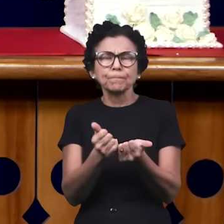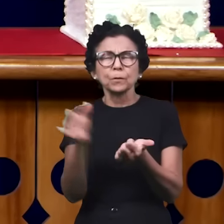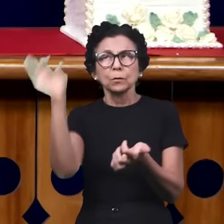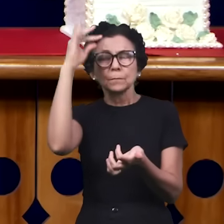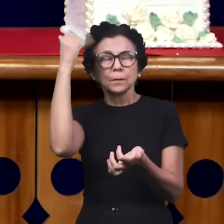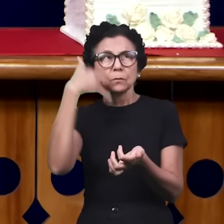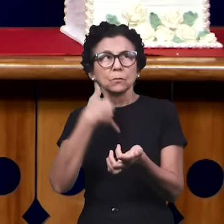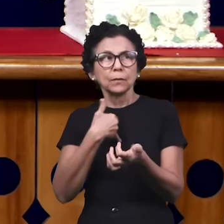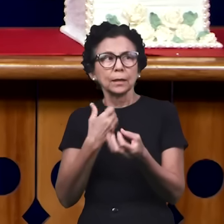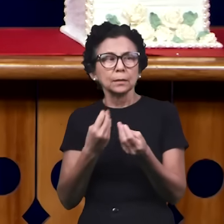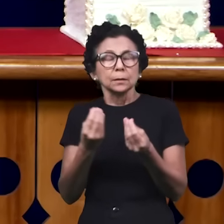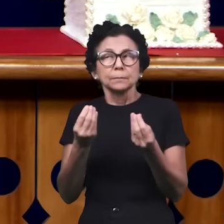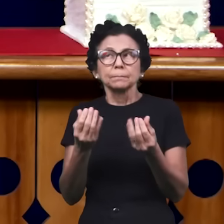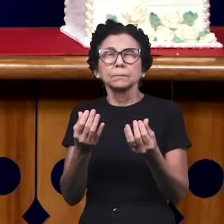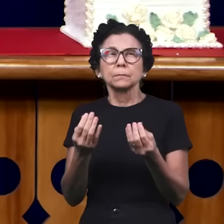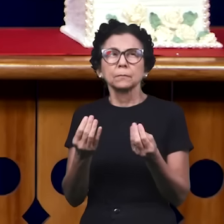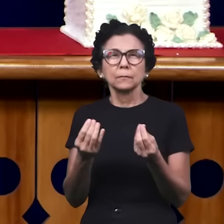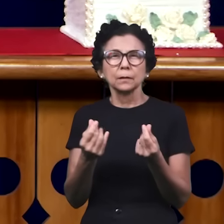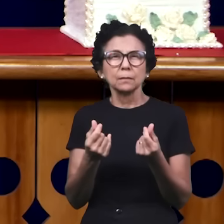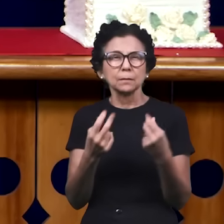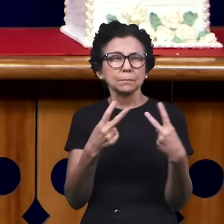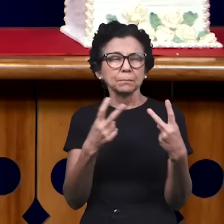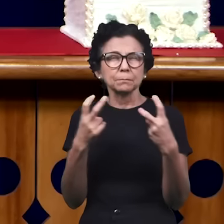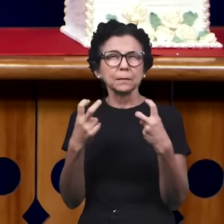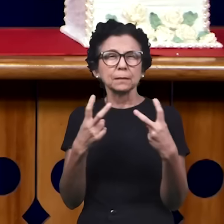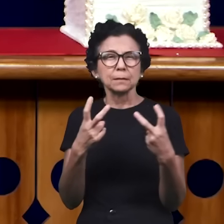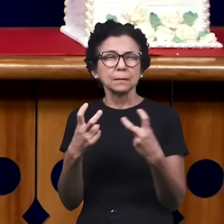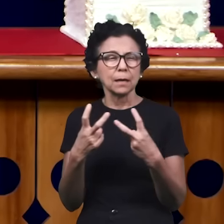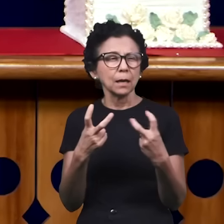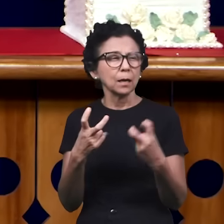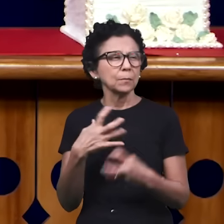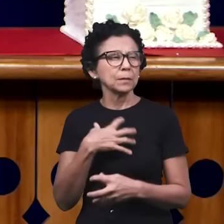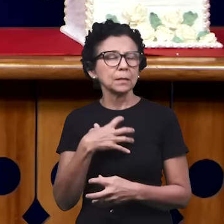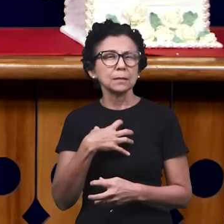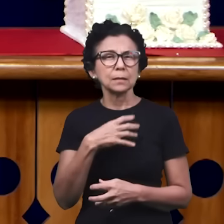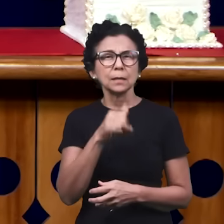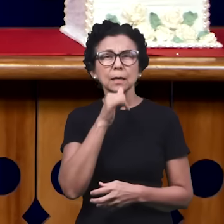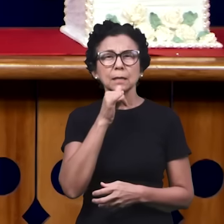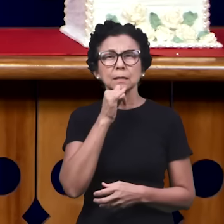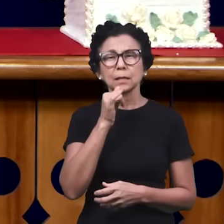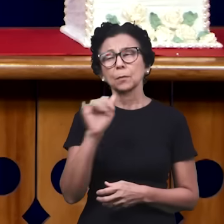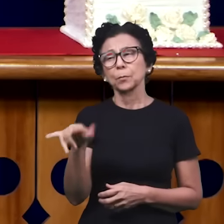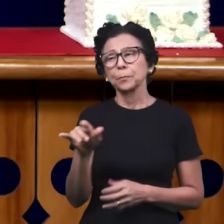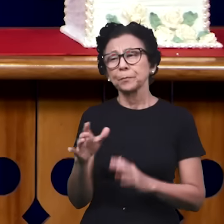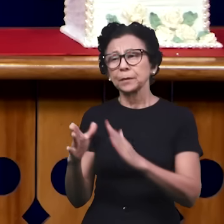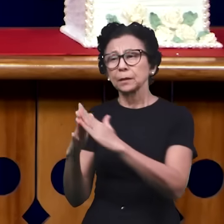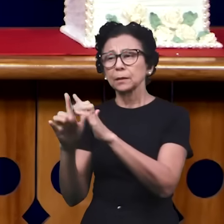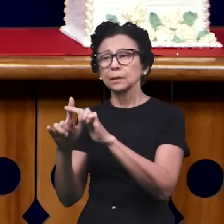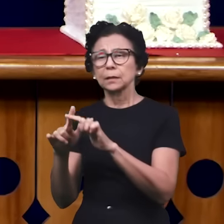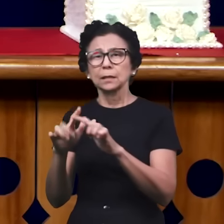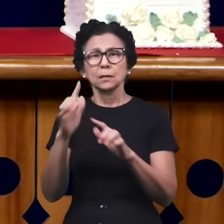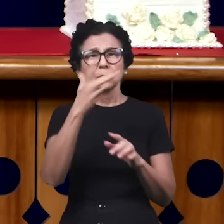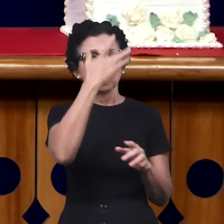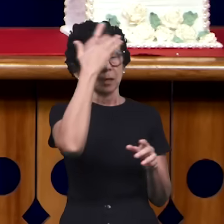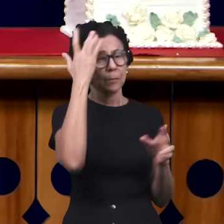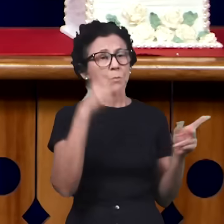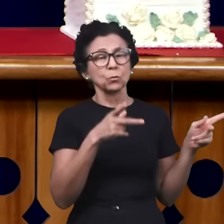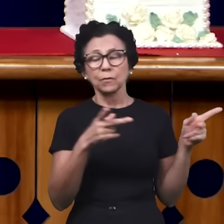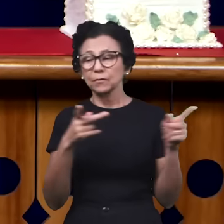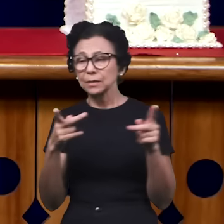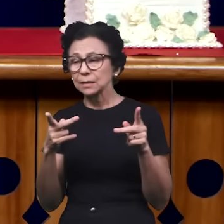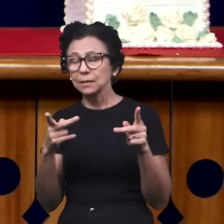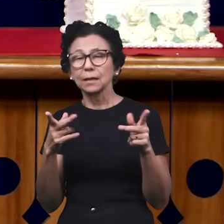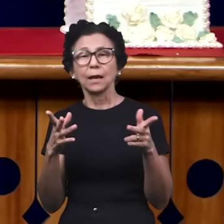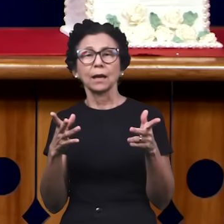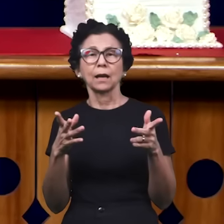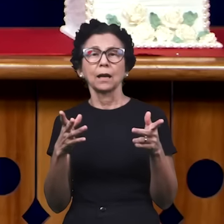Espírito. O Espírito ele quer falar com você da necessidade do visitante, ele quer falar com você da necessidade da igreja, ele quer te dar um